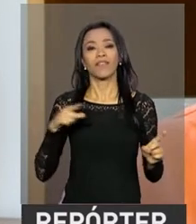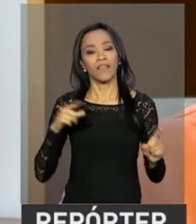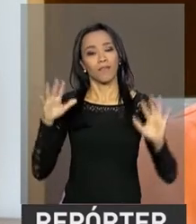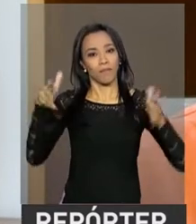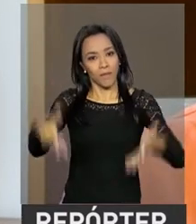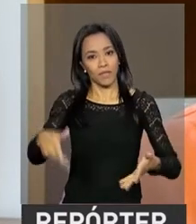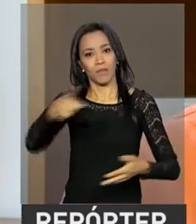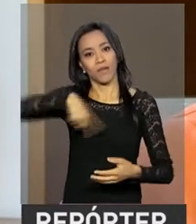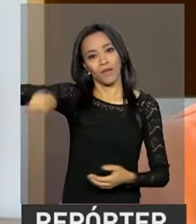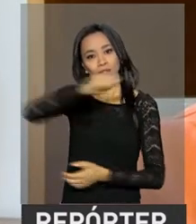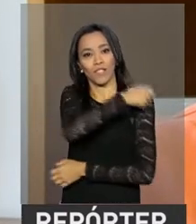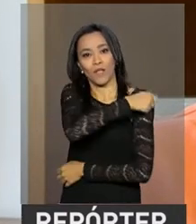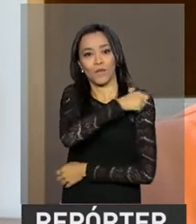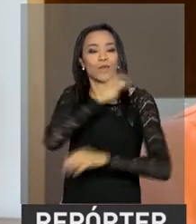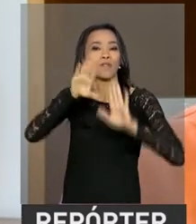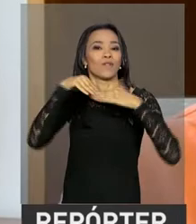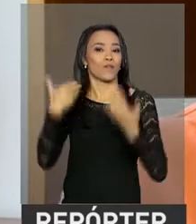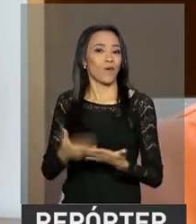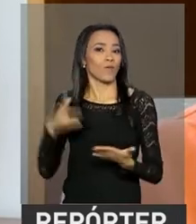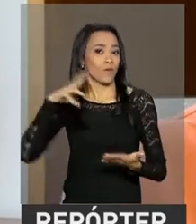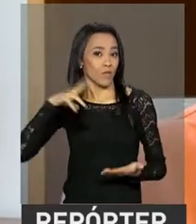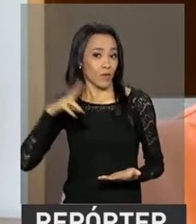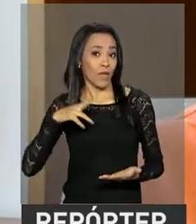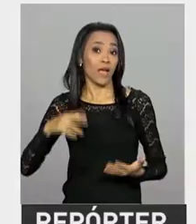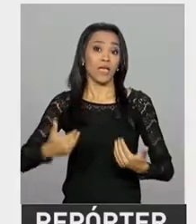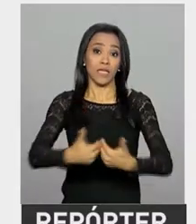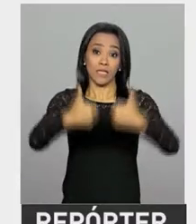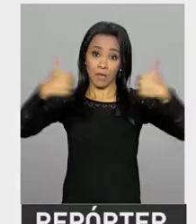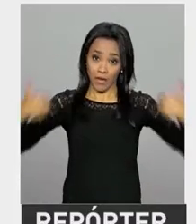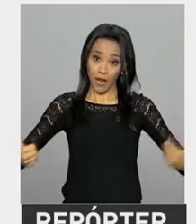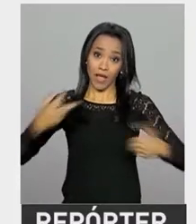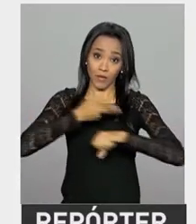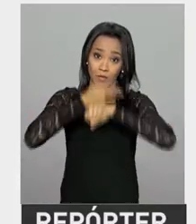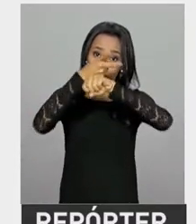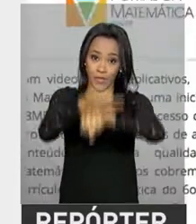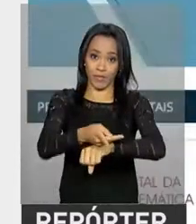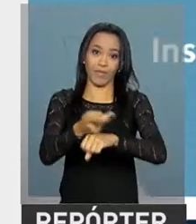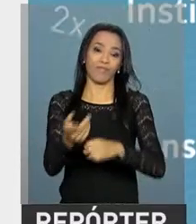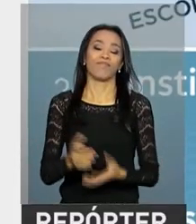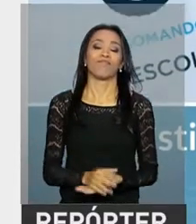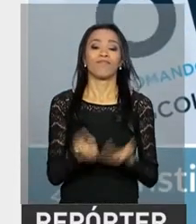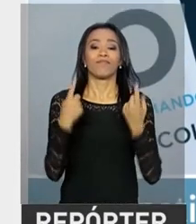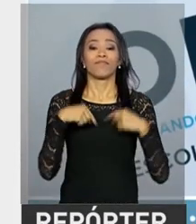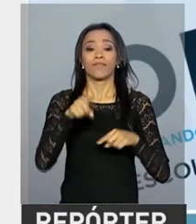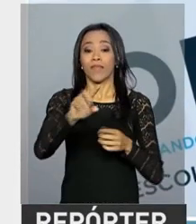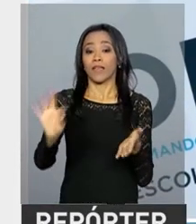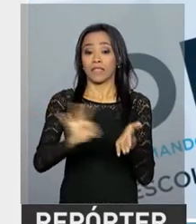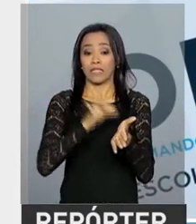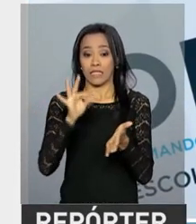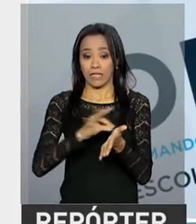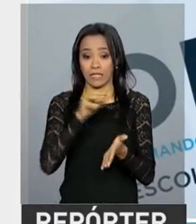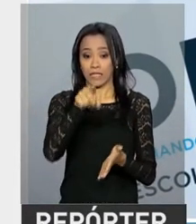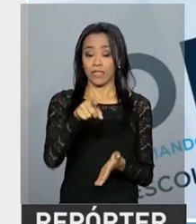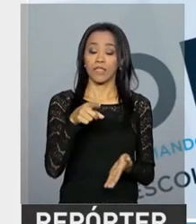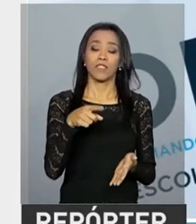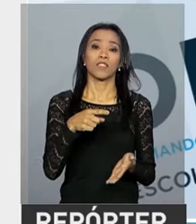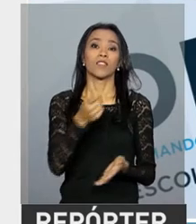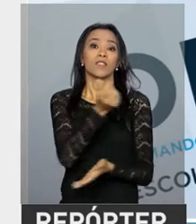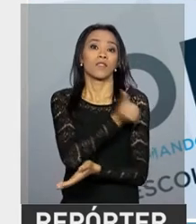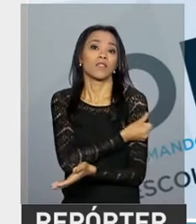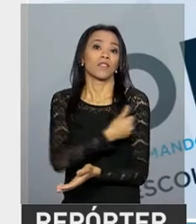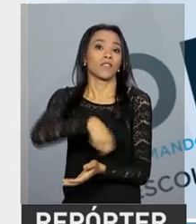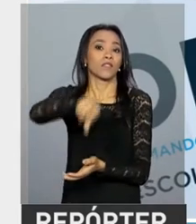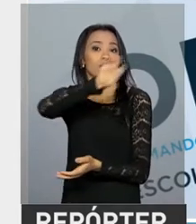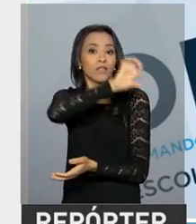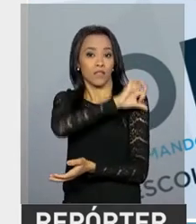de alunos de escolas privadas e uma premiação em separado. As inscrições dos estudantes do 6º ao 9º ano do ensino fundamental